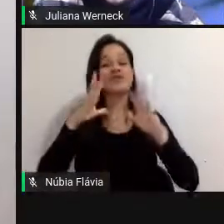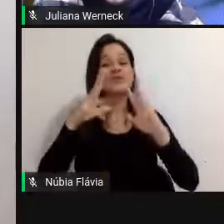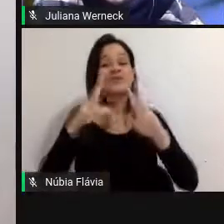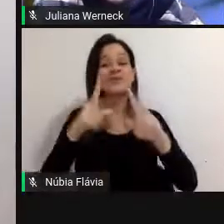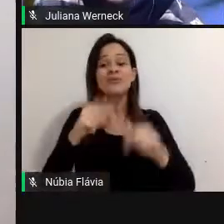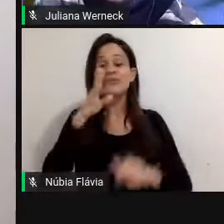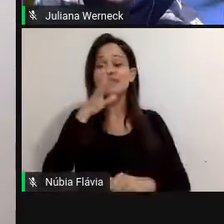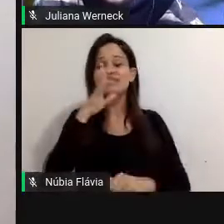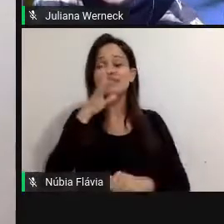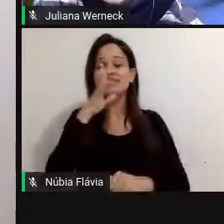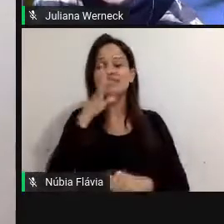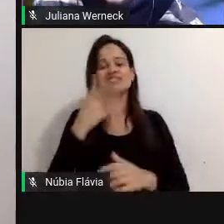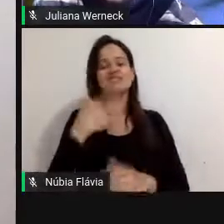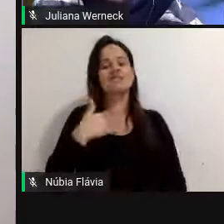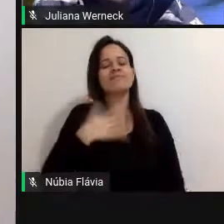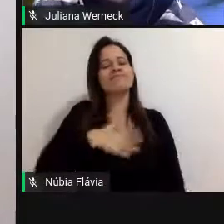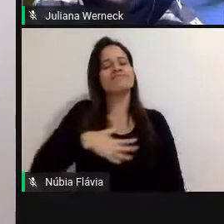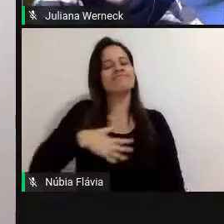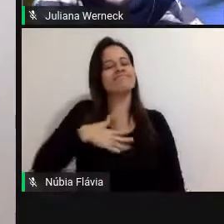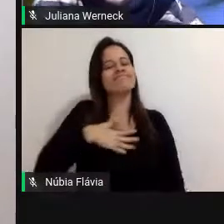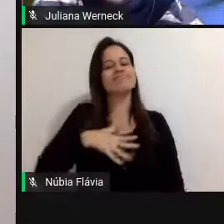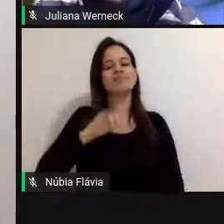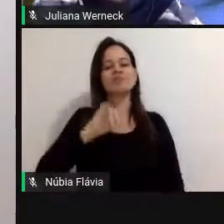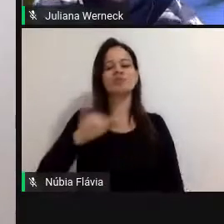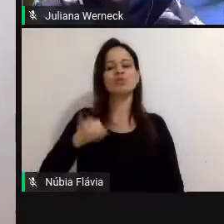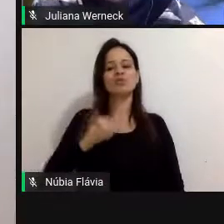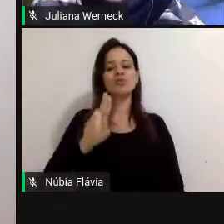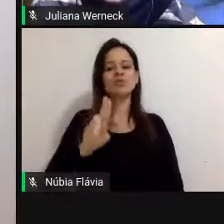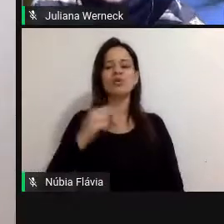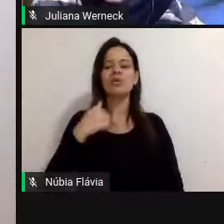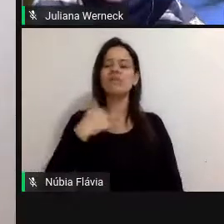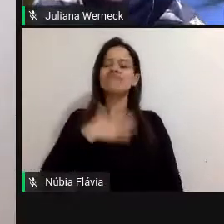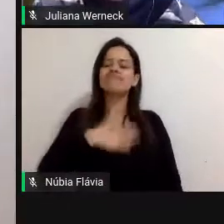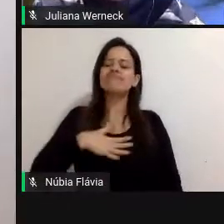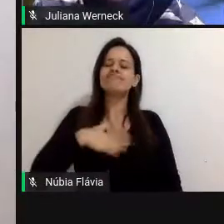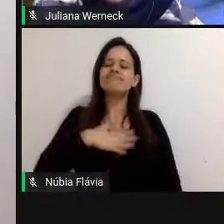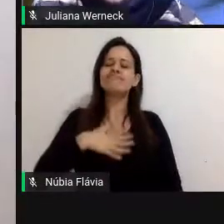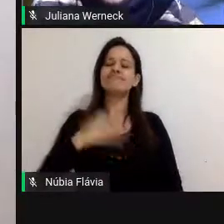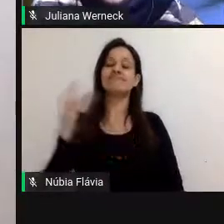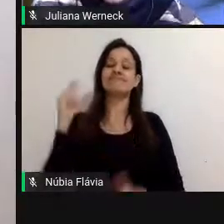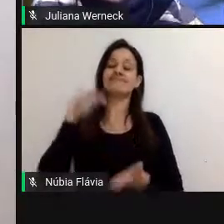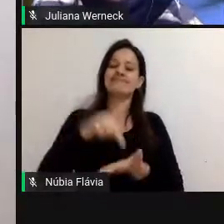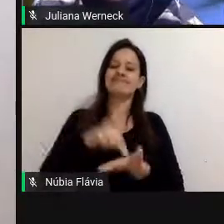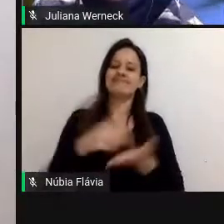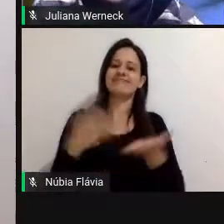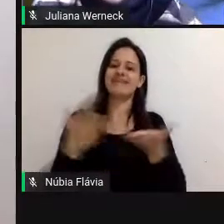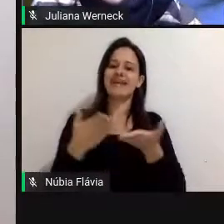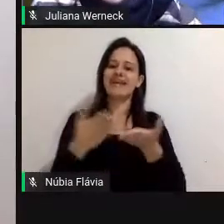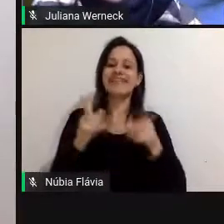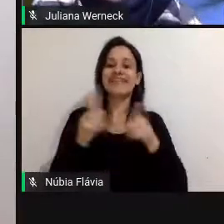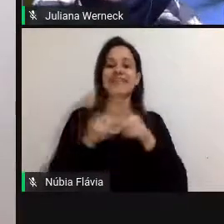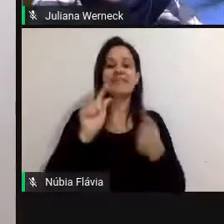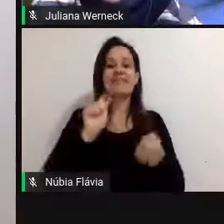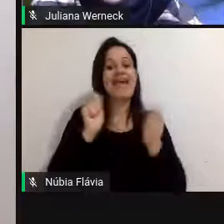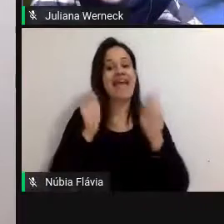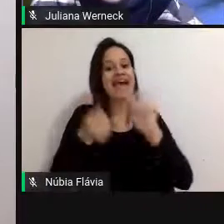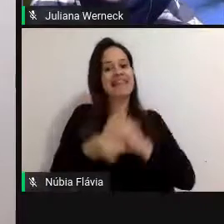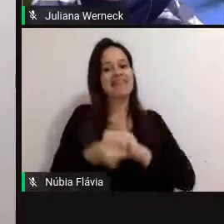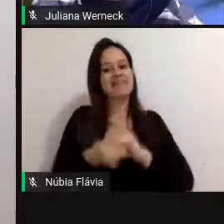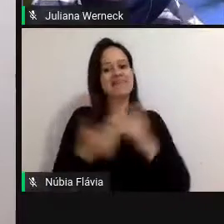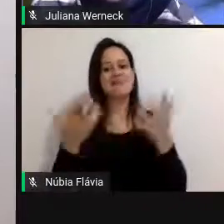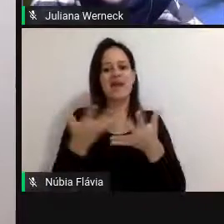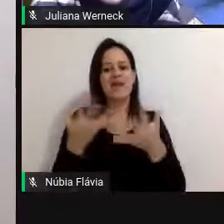Ju, prazer imenso estar aqui com vocês. Fiquei muito feliz que a gente conseguiu adaptar esse evento, né, que